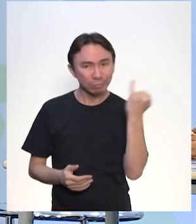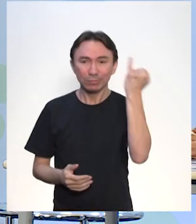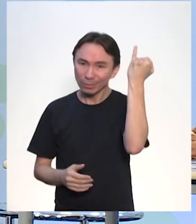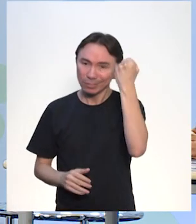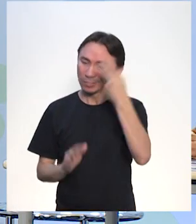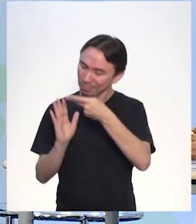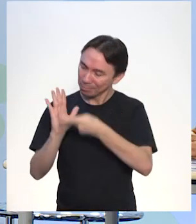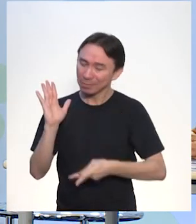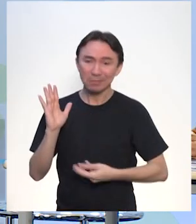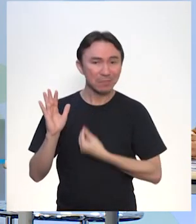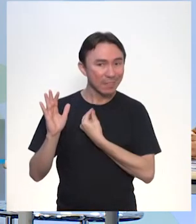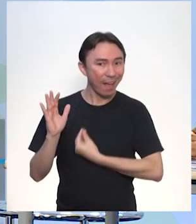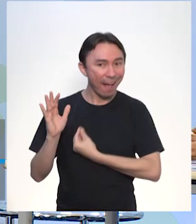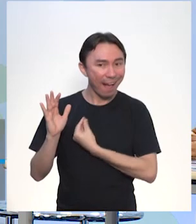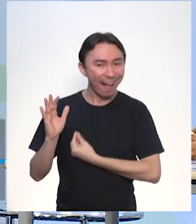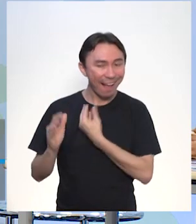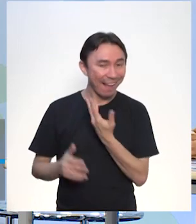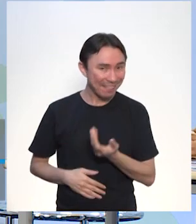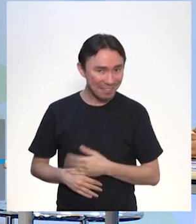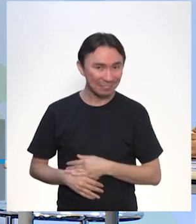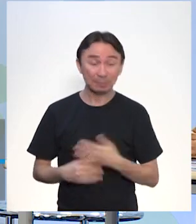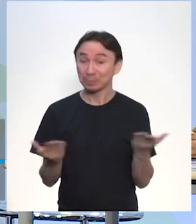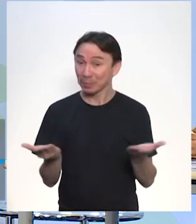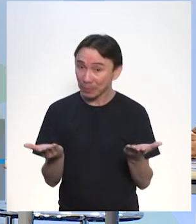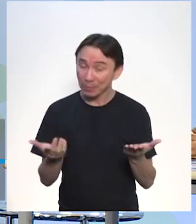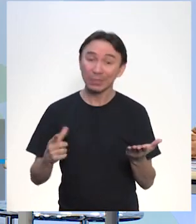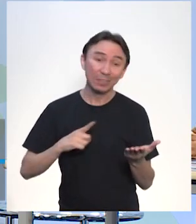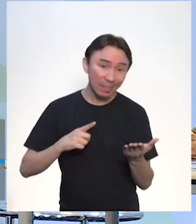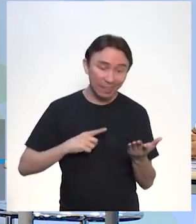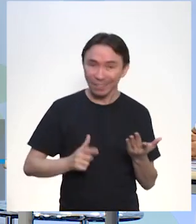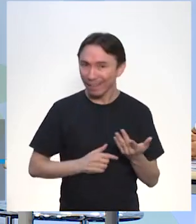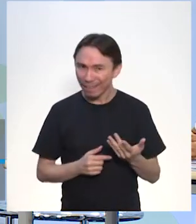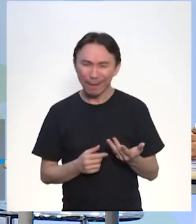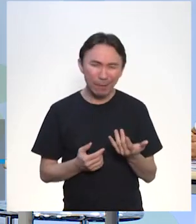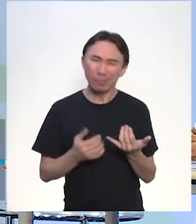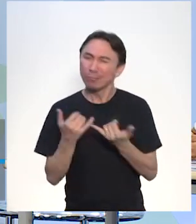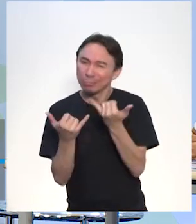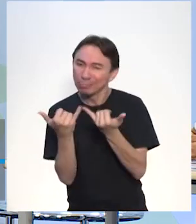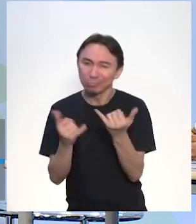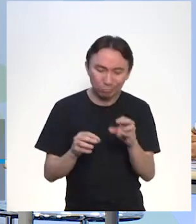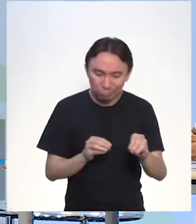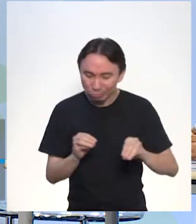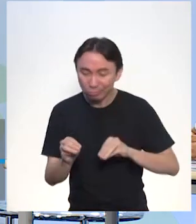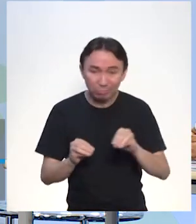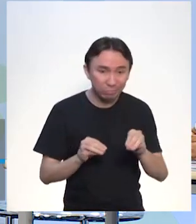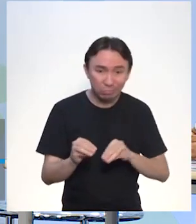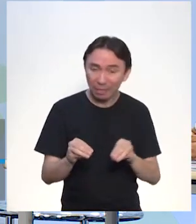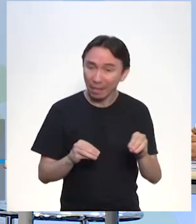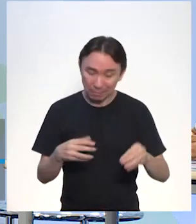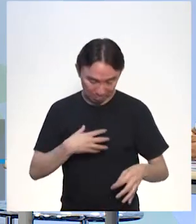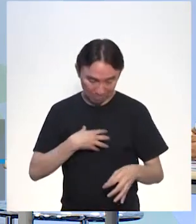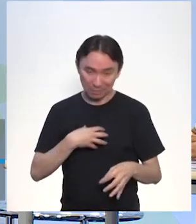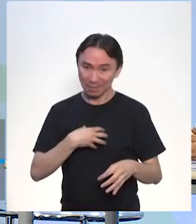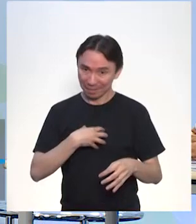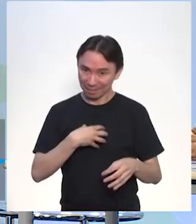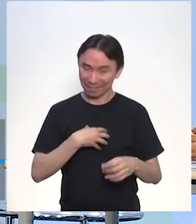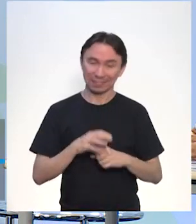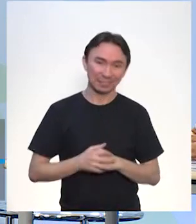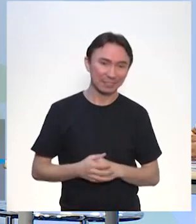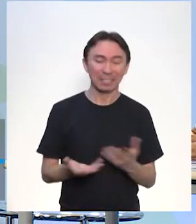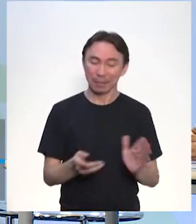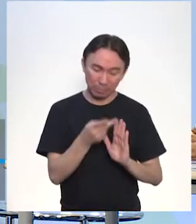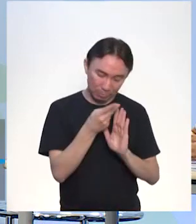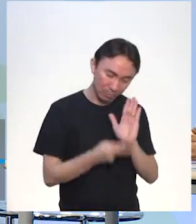que a gente vai ter um joguinho das emoções, né? Então, o projeto de vida é para a gente falar sobre os nossos